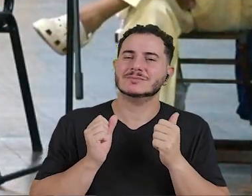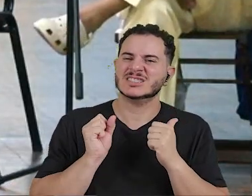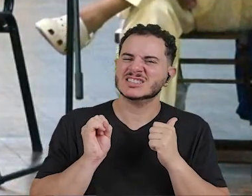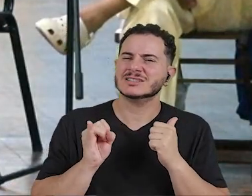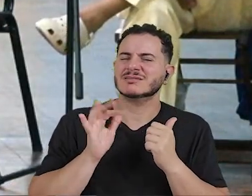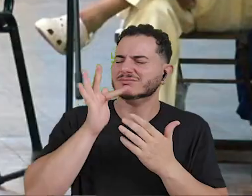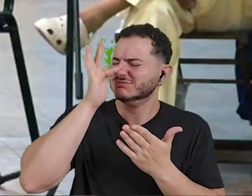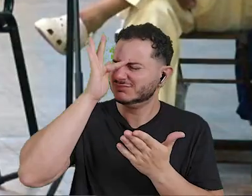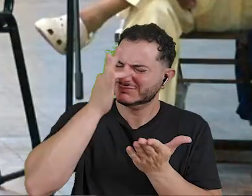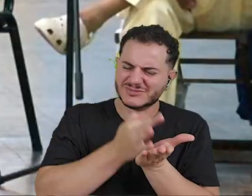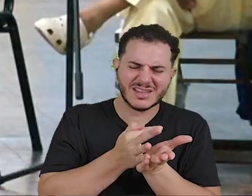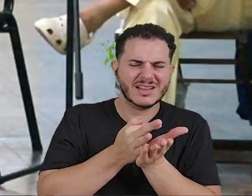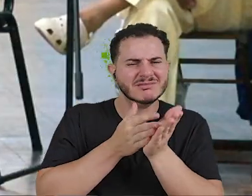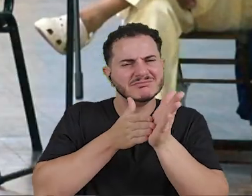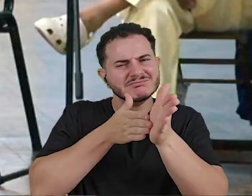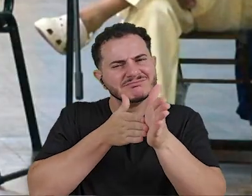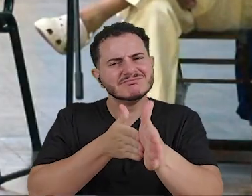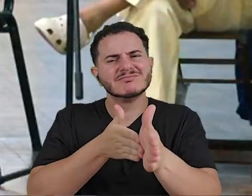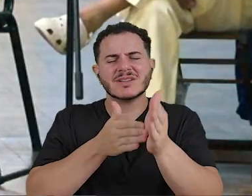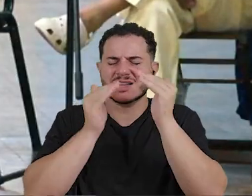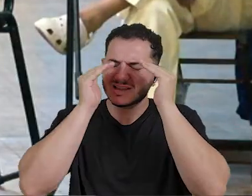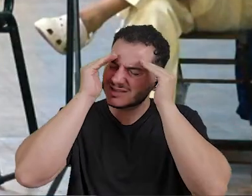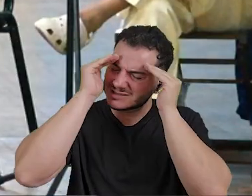com fé, com respeito,